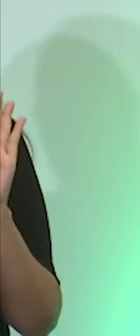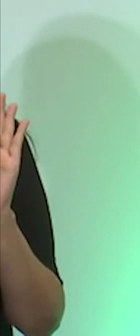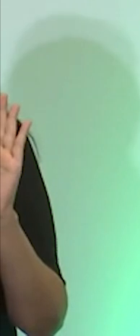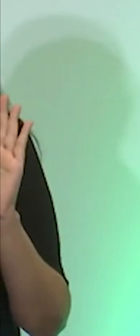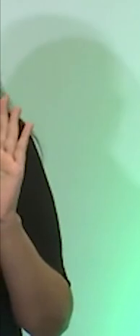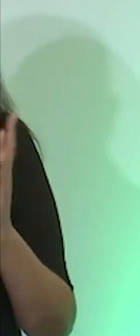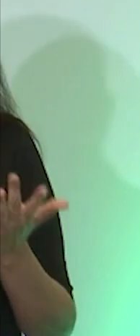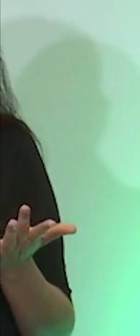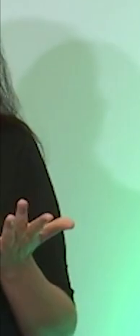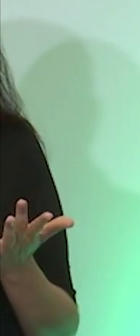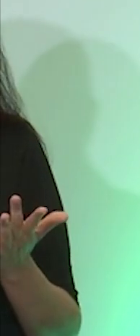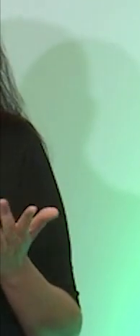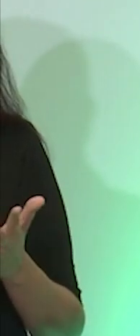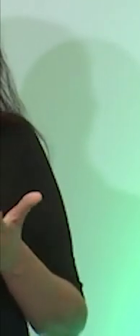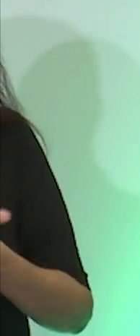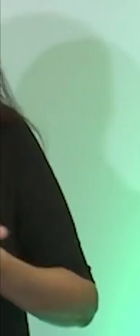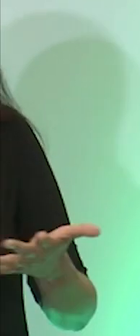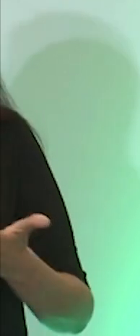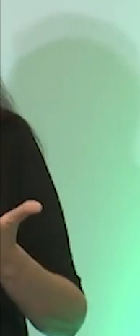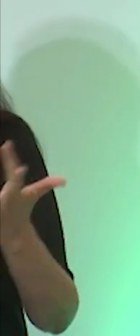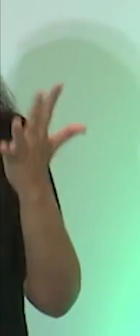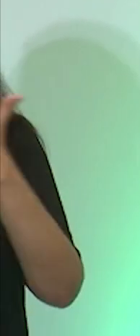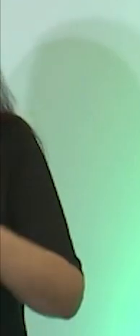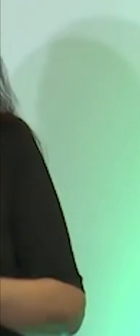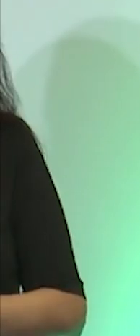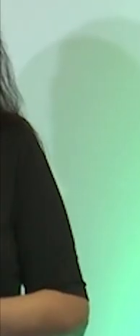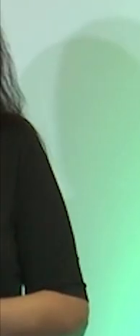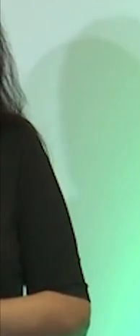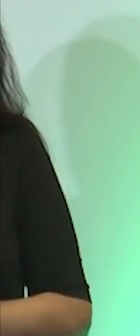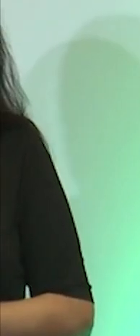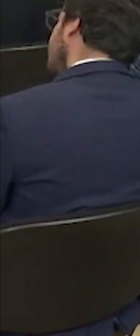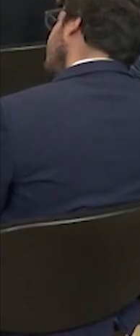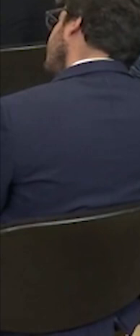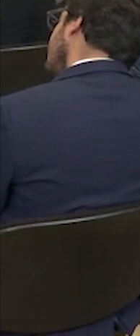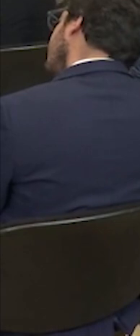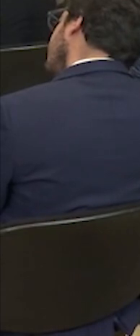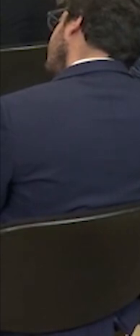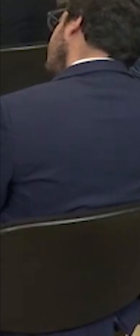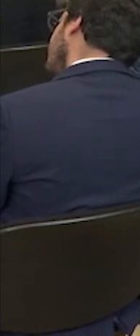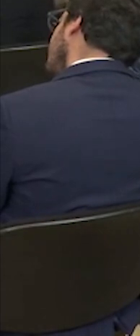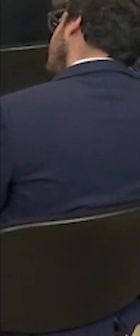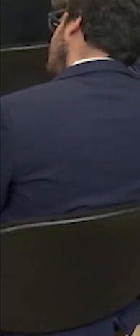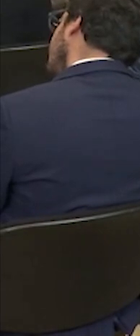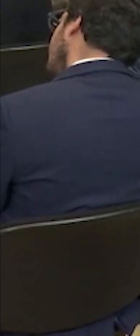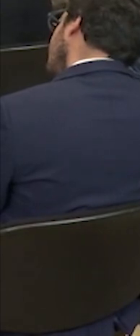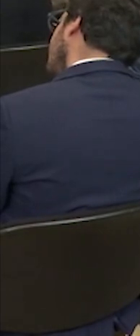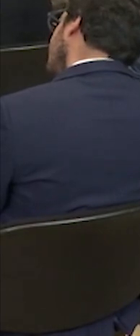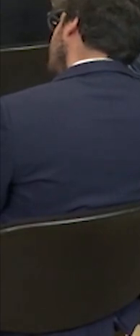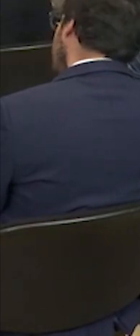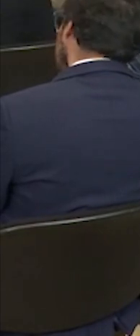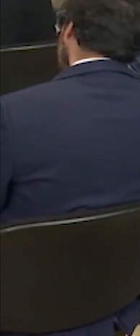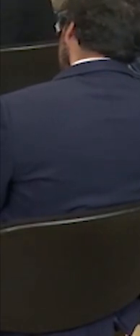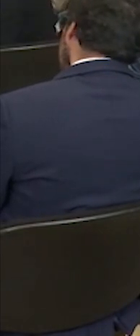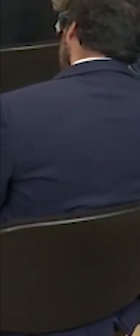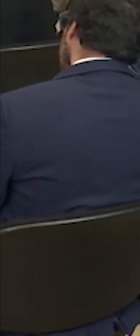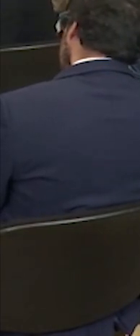a larguíssima maioria da população portuguesa como beneficiários, mas também este, de forma